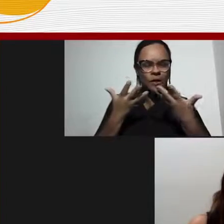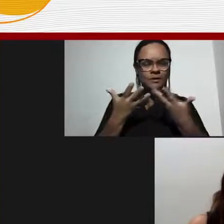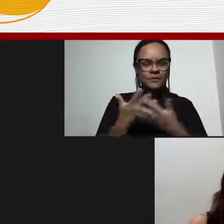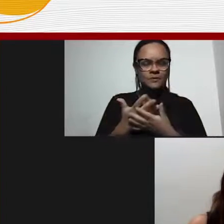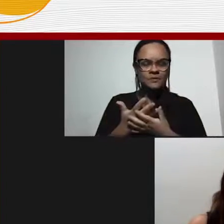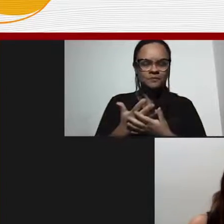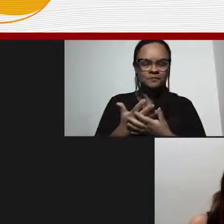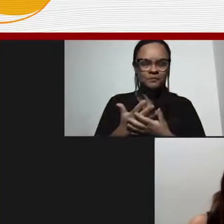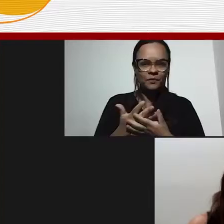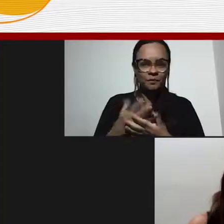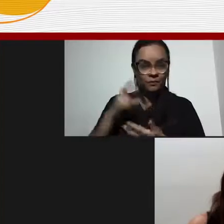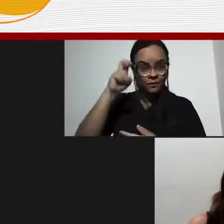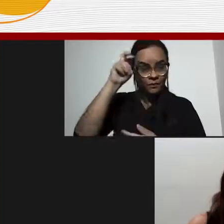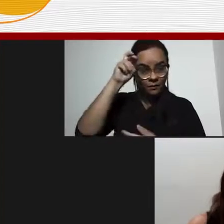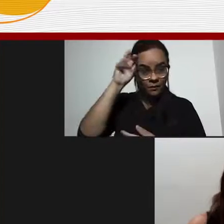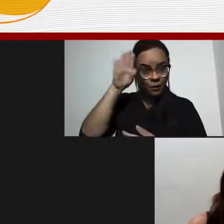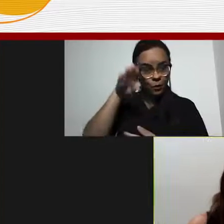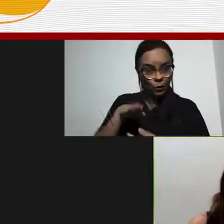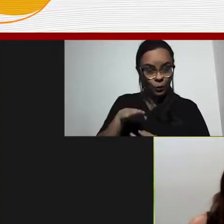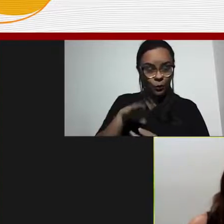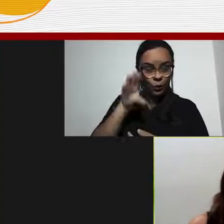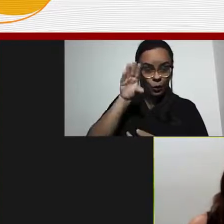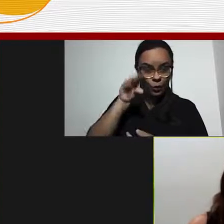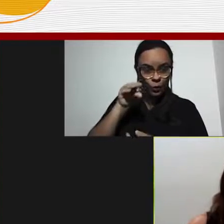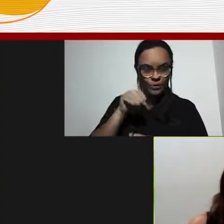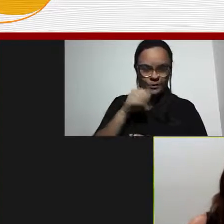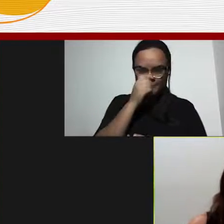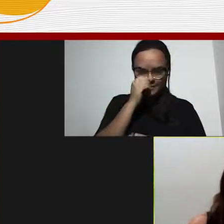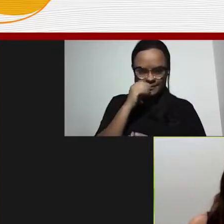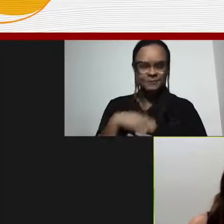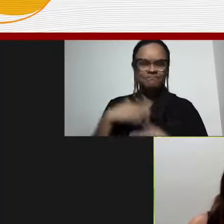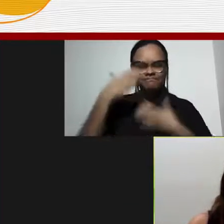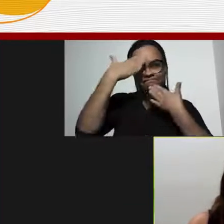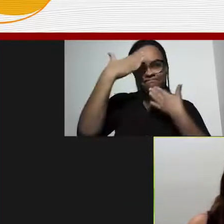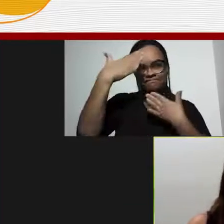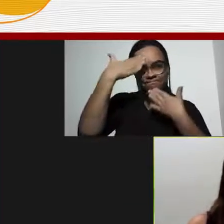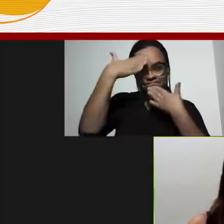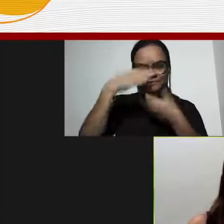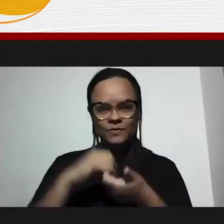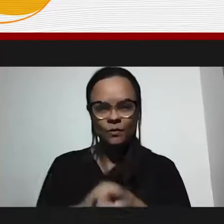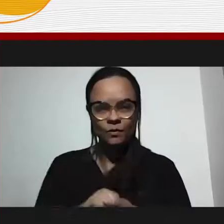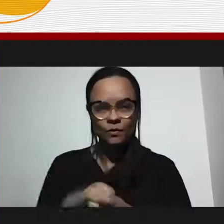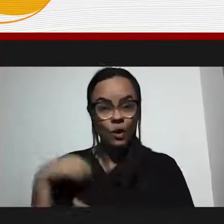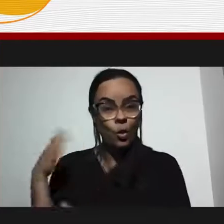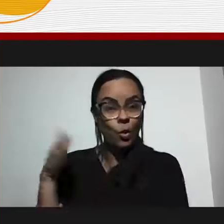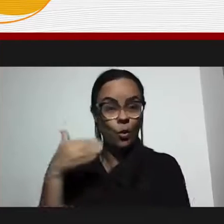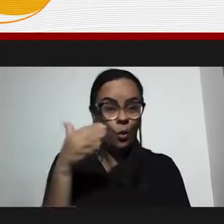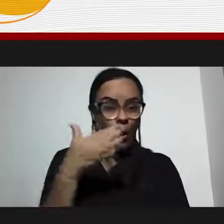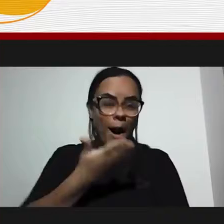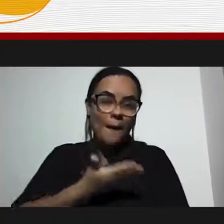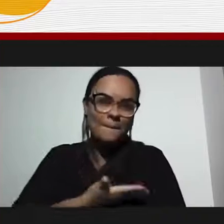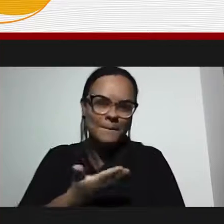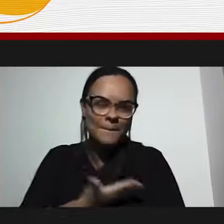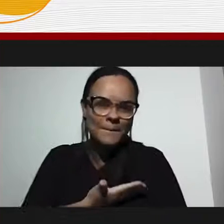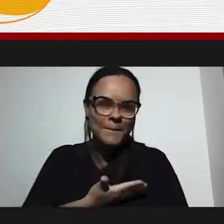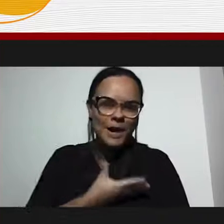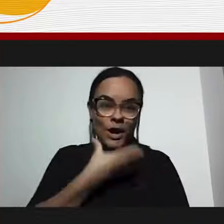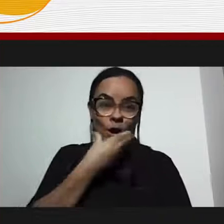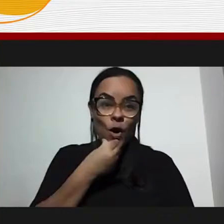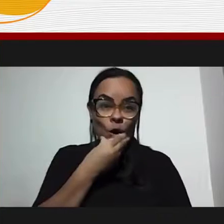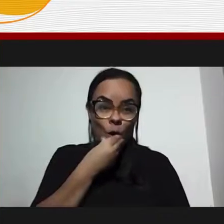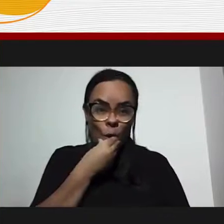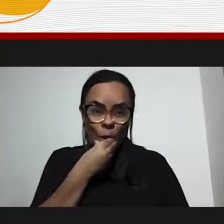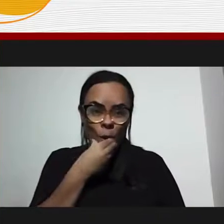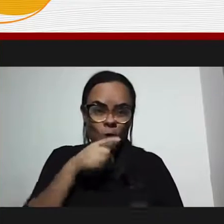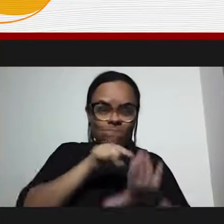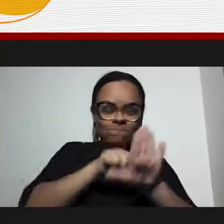de quinta-feira. É isso aí, Pedro. Obrigada. Clodoaldo, meu amigo, o homem que pôs fogo no